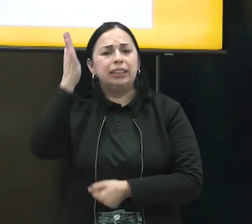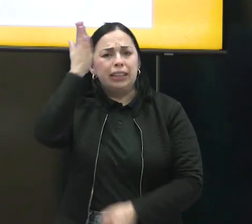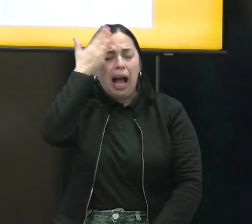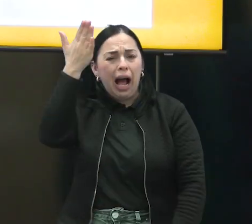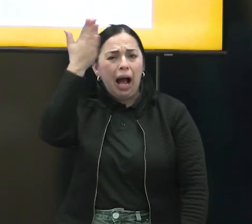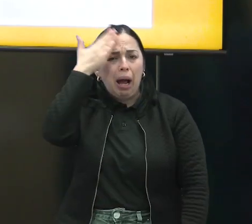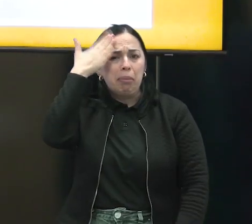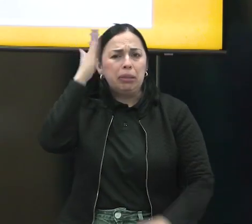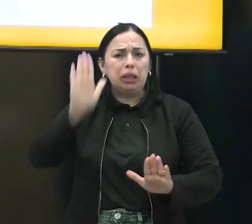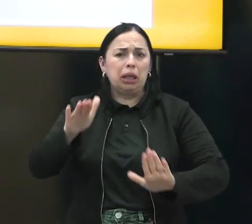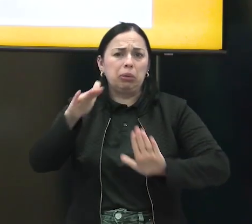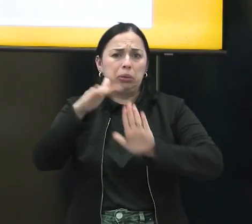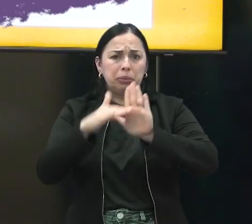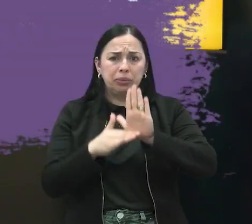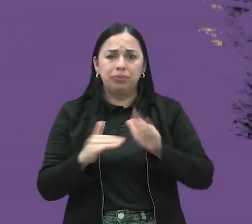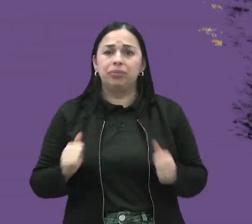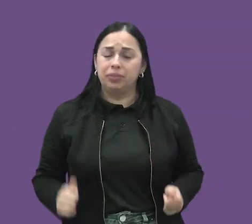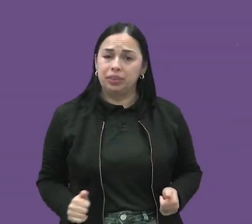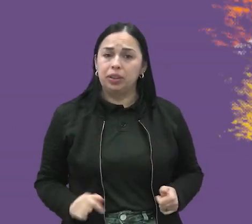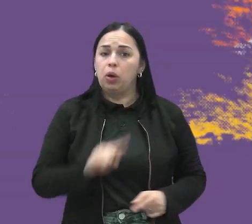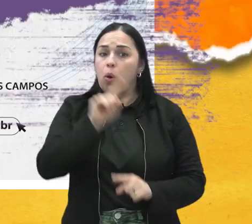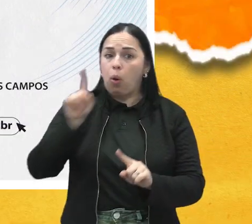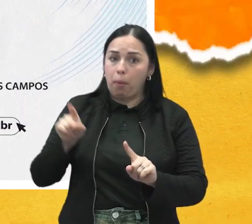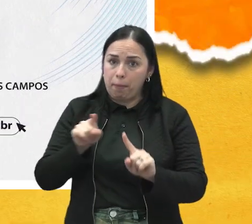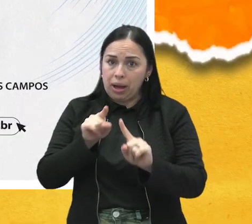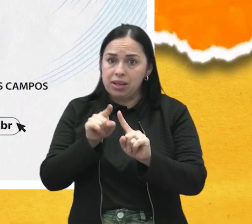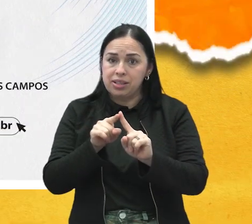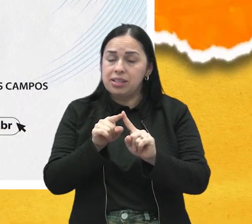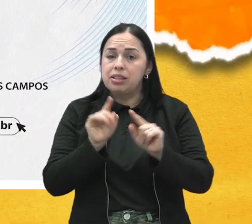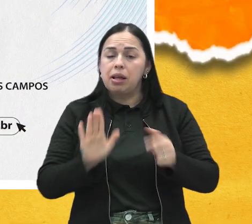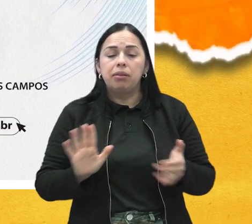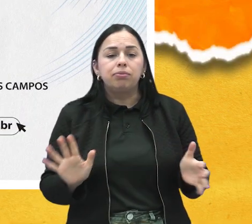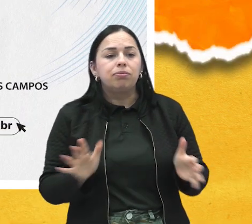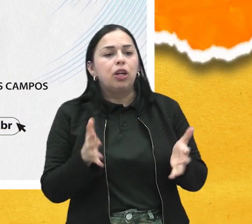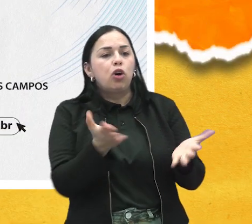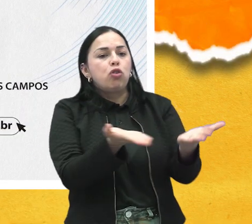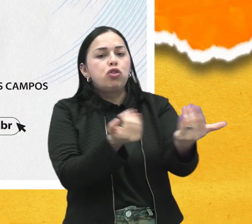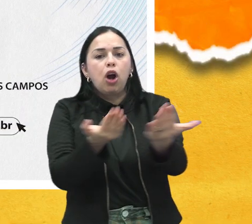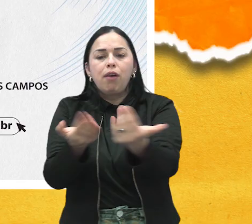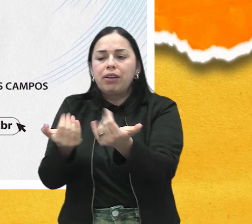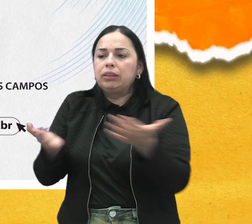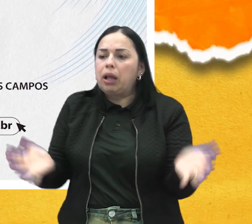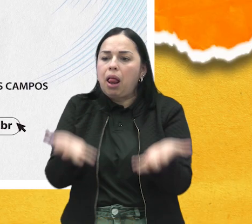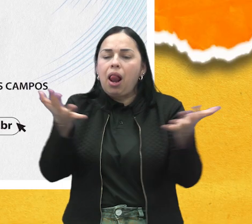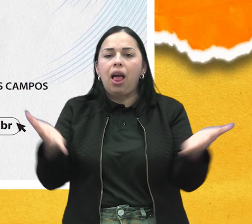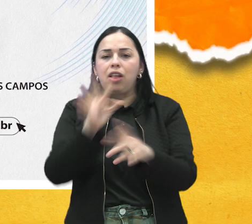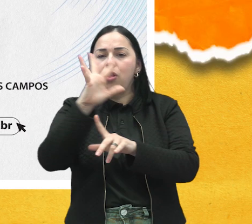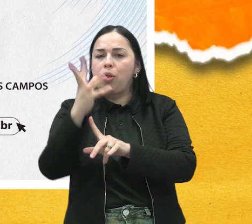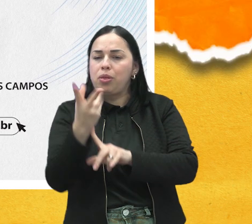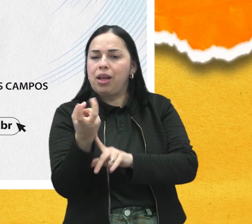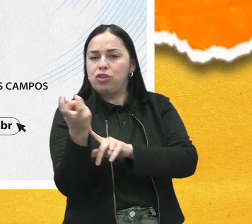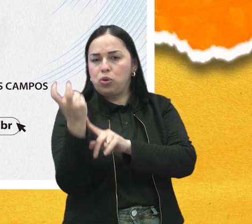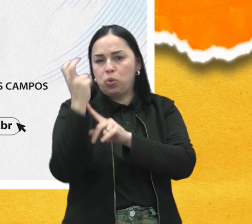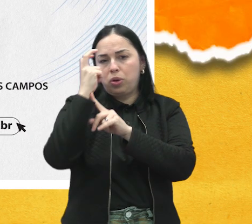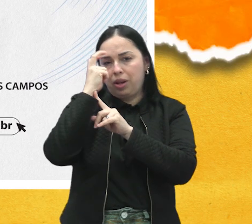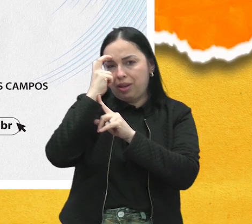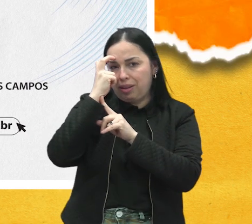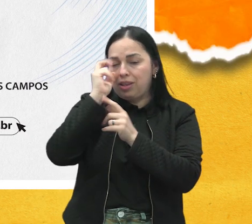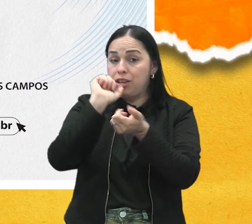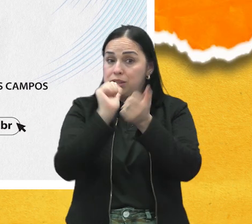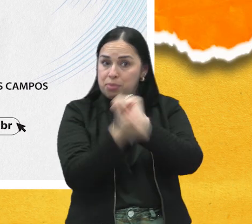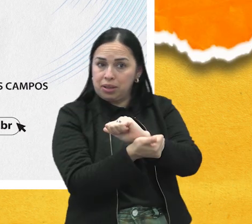já conhece, né? Pois é. O objetivo do projeto é inspirar jovens com programações artísticas, culturais